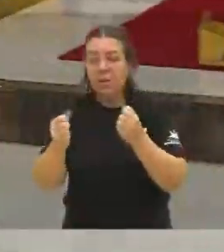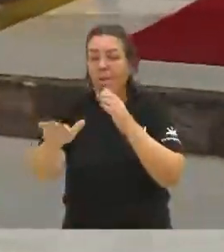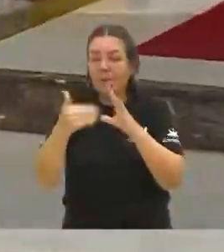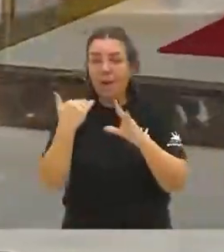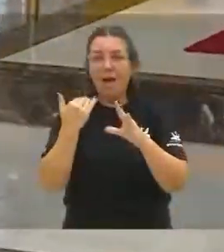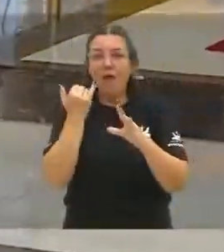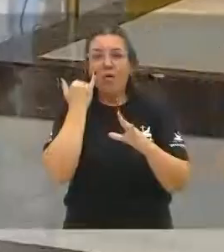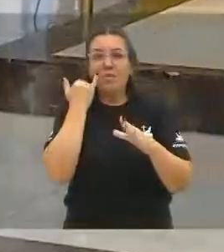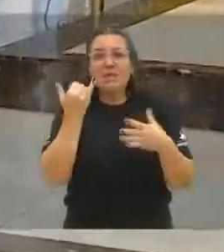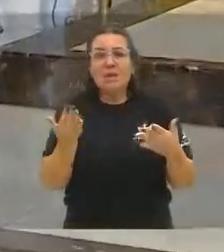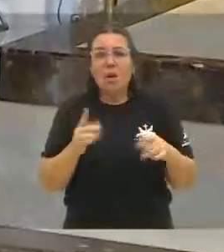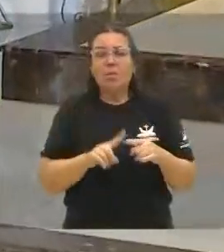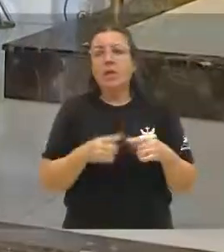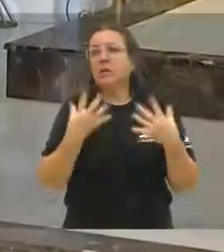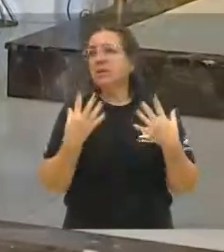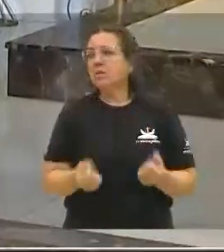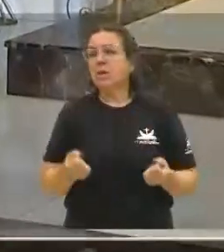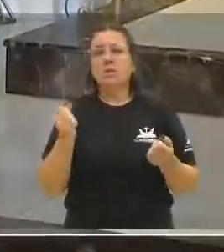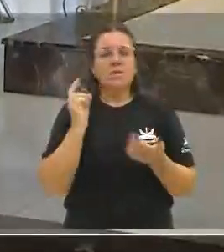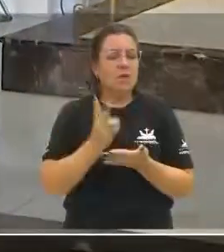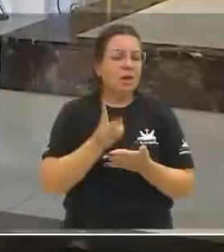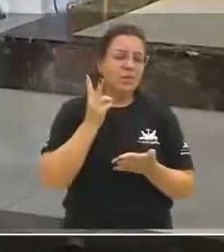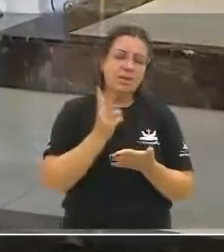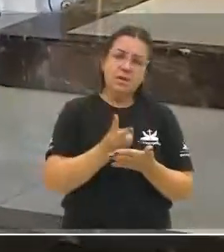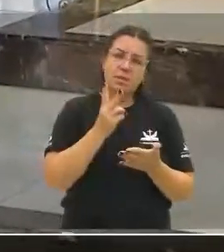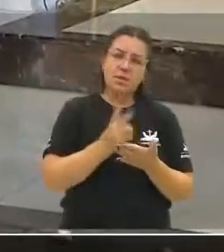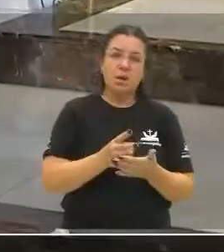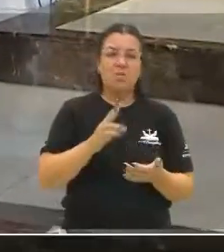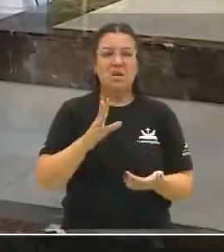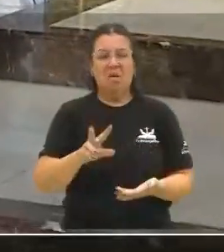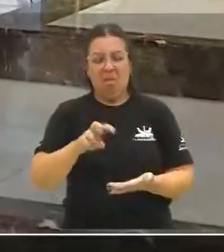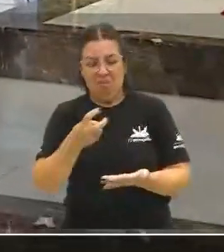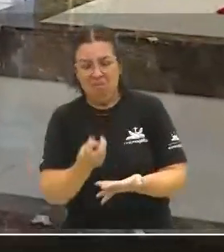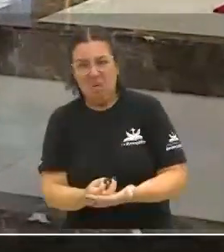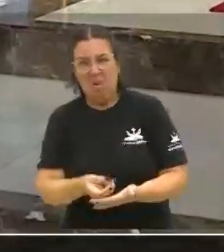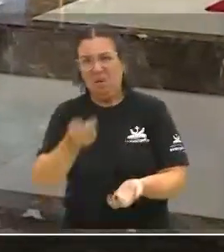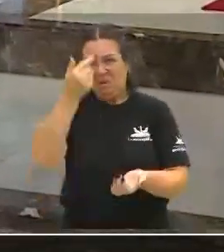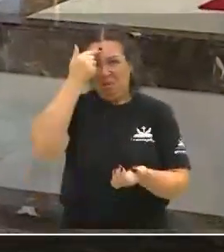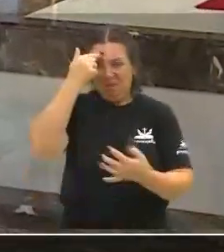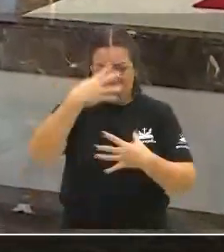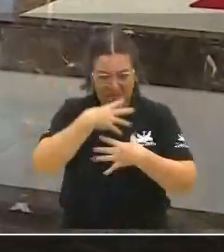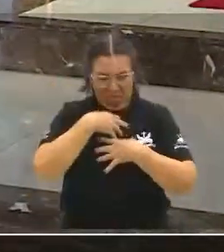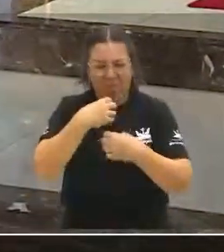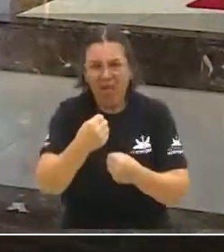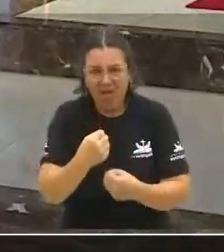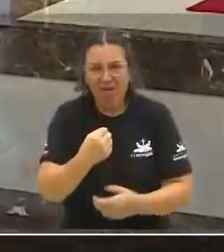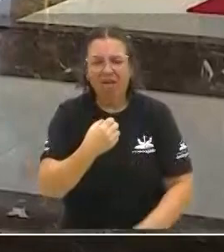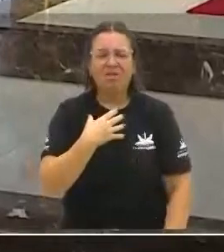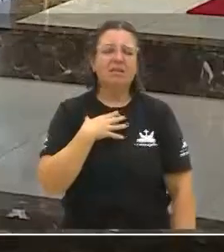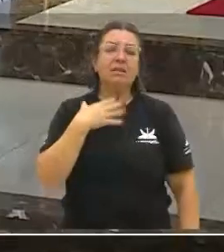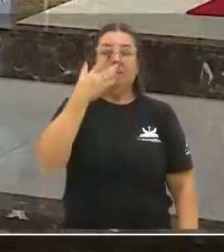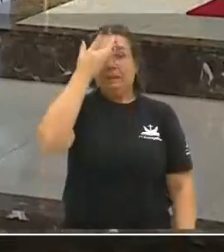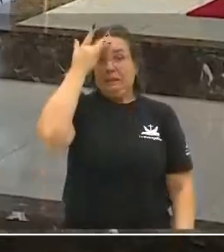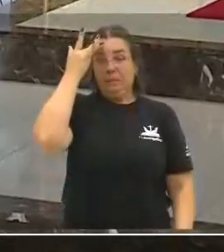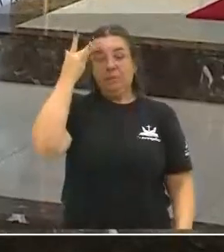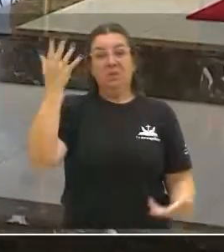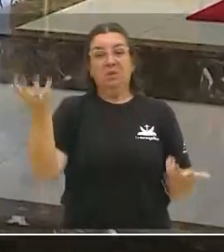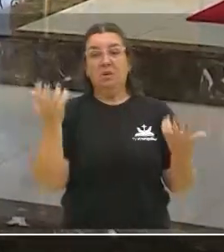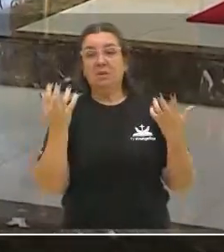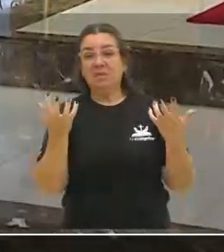nós recebemos informação constantemente: morte, pensamento suicida,